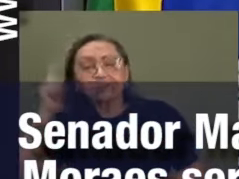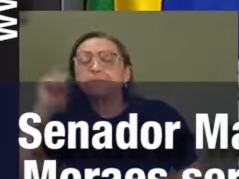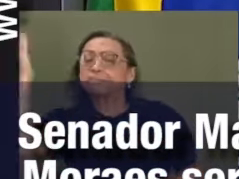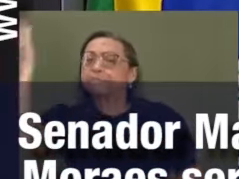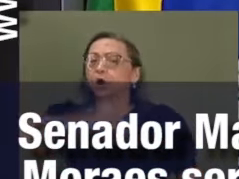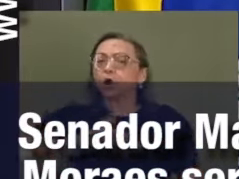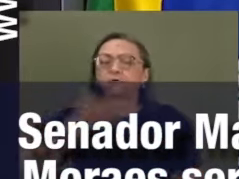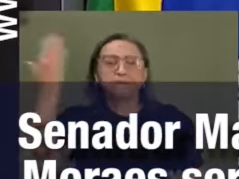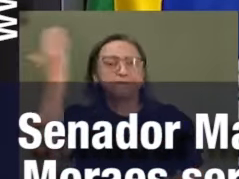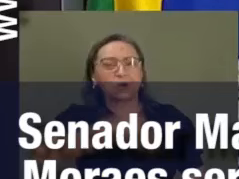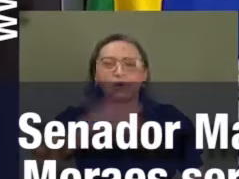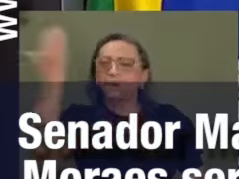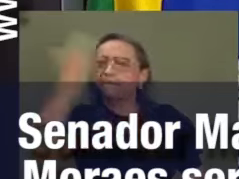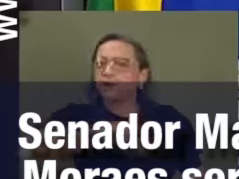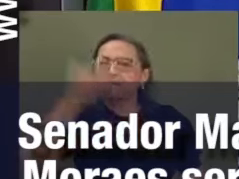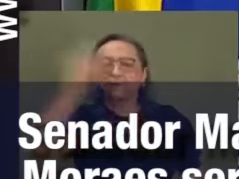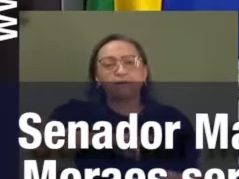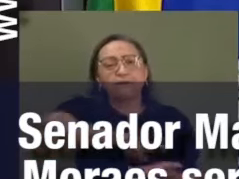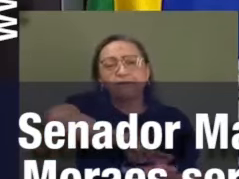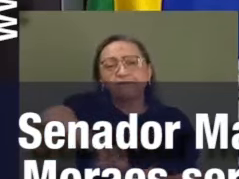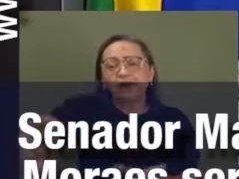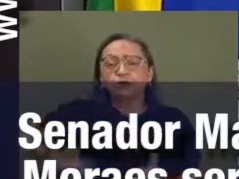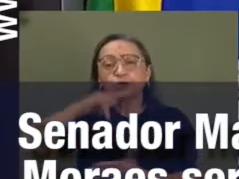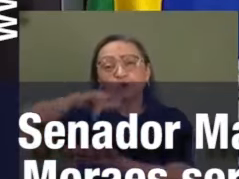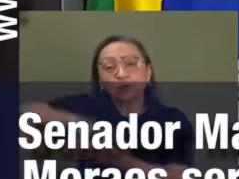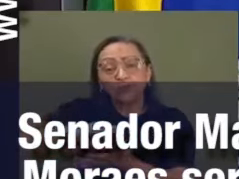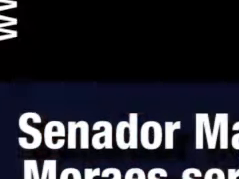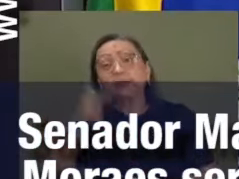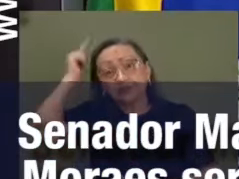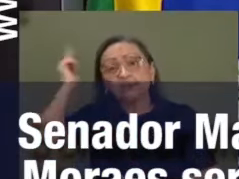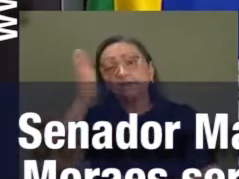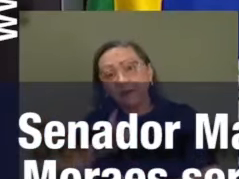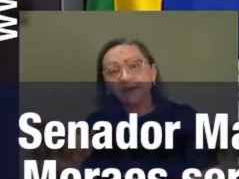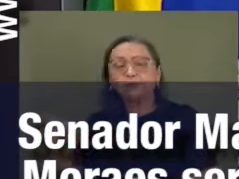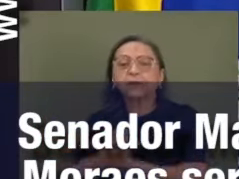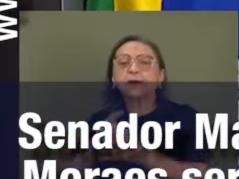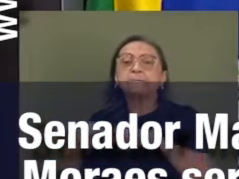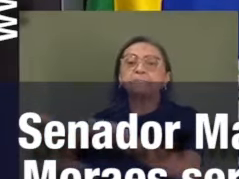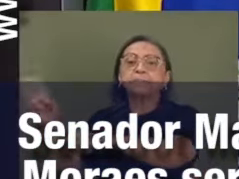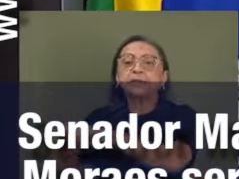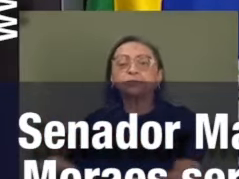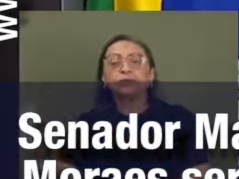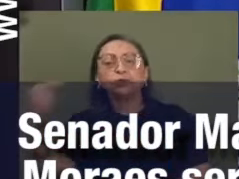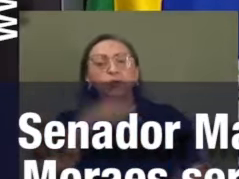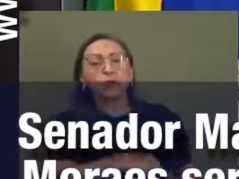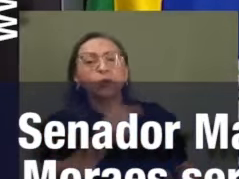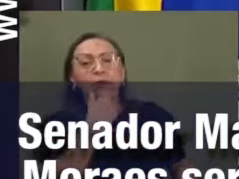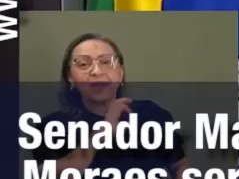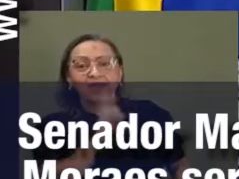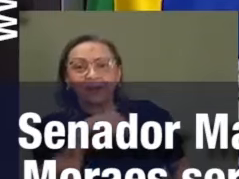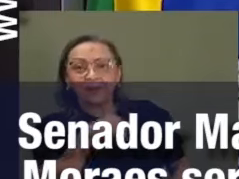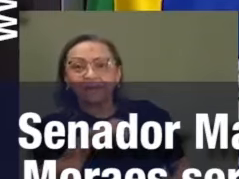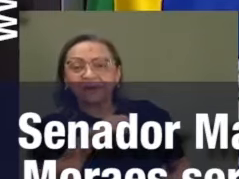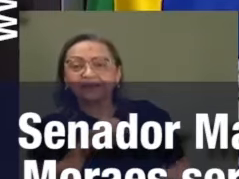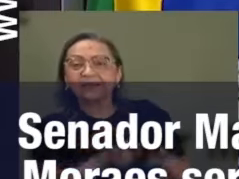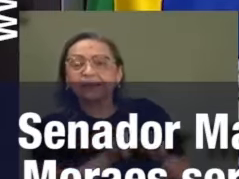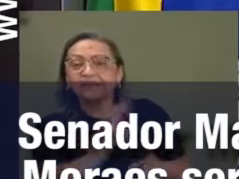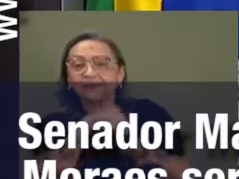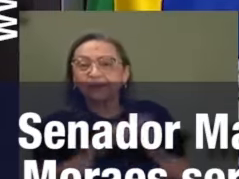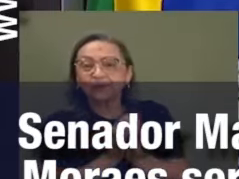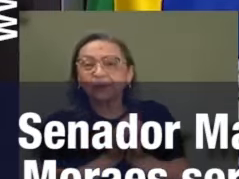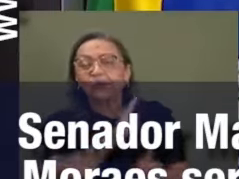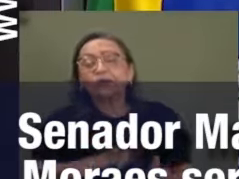comprovadamente, com vasta documentação para comprovar isso. E o Elon Musk também, que vai fazer parte do governo dos Estados Unidos, colocou